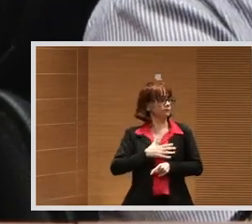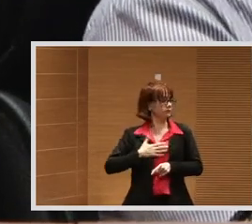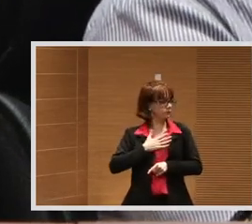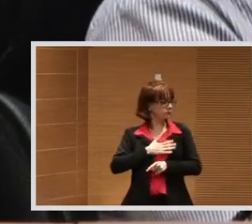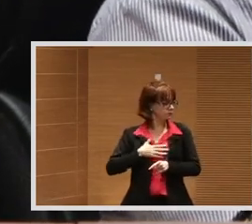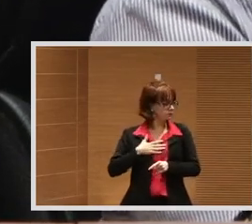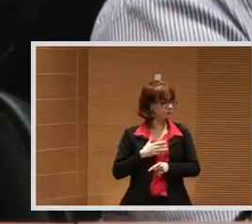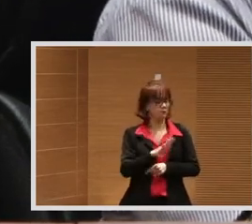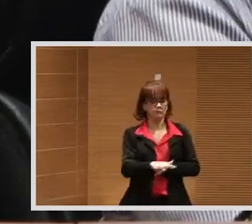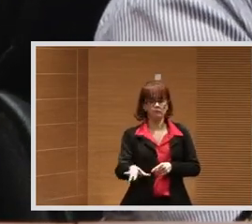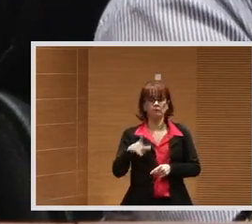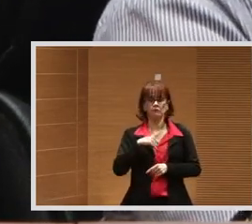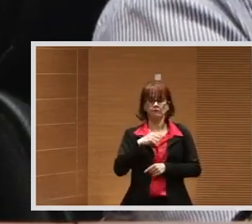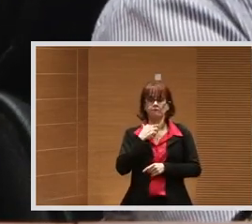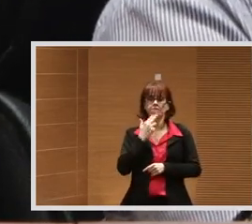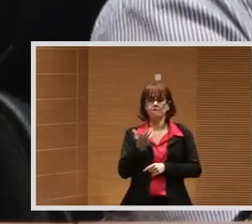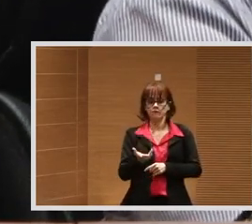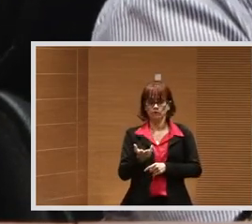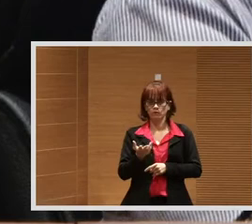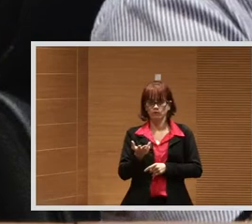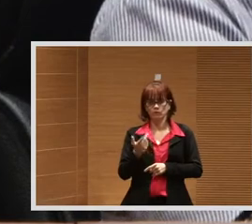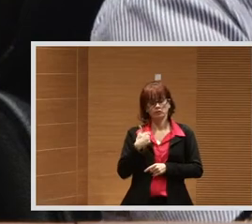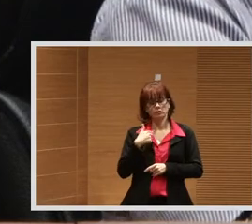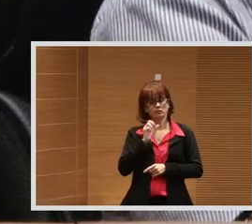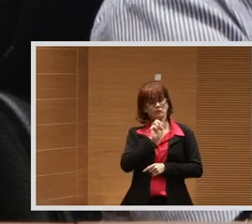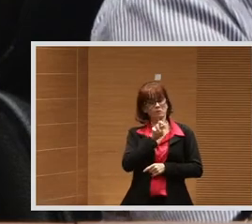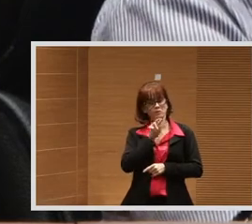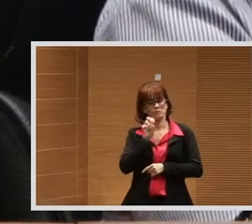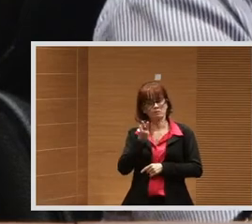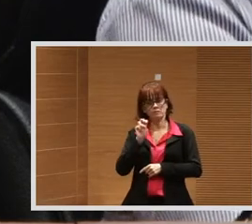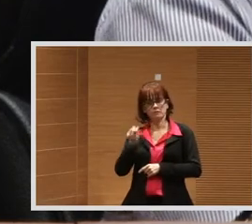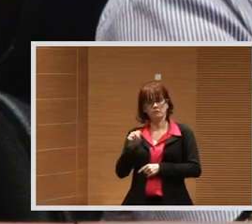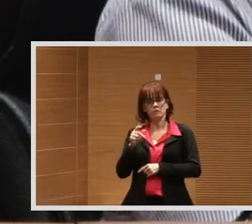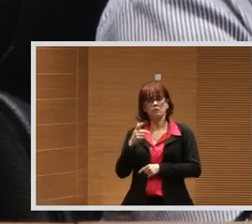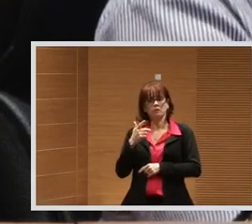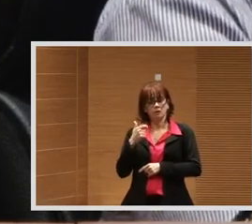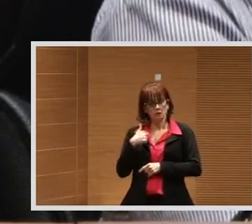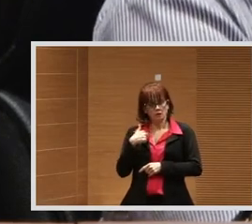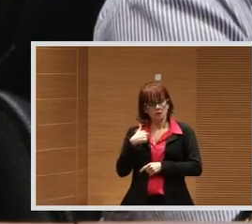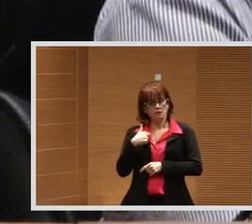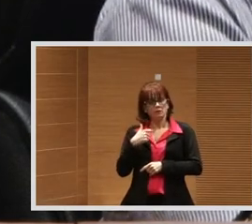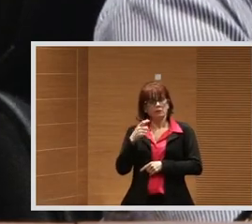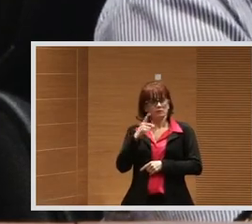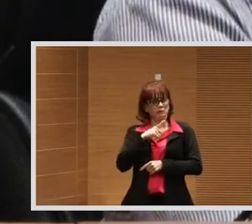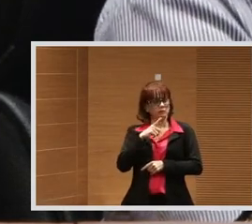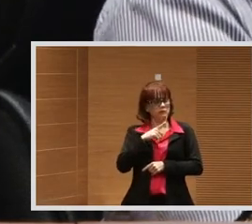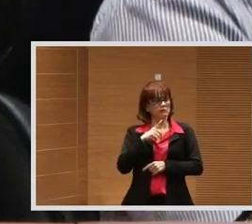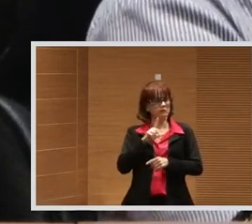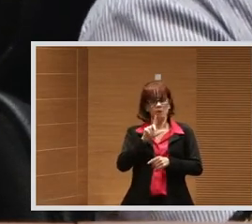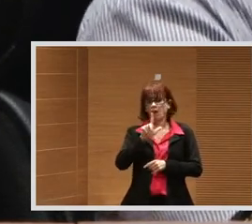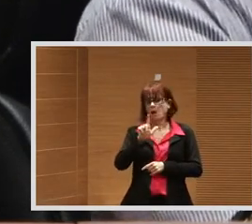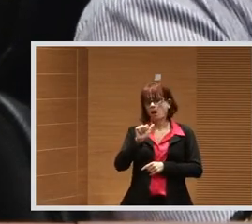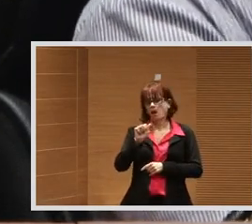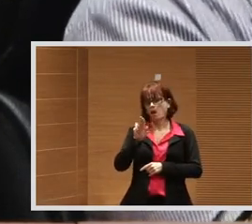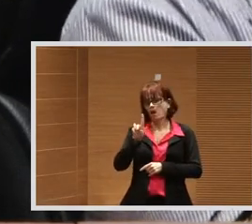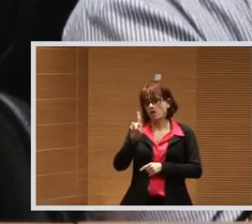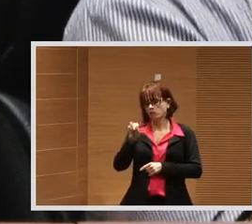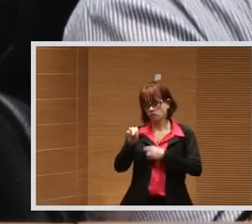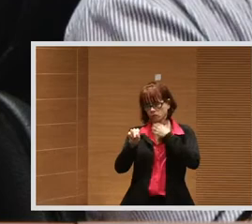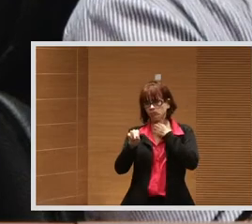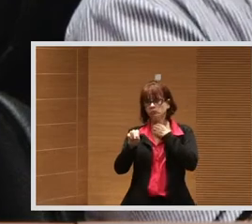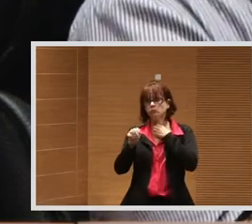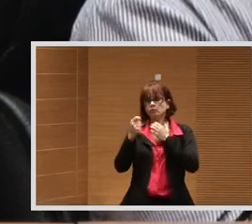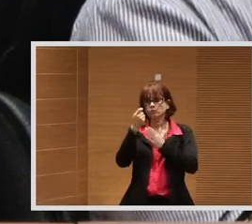das crianças terem voz. Mas eu acho que eu tenho visto... Aliás, eu tenho construído o tal do laudo, tenho construído com um texto mais